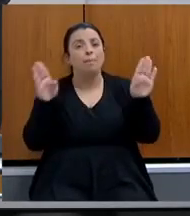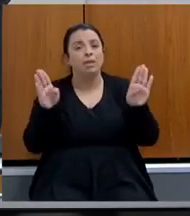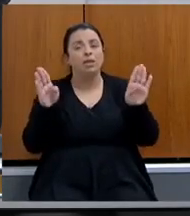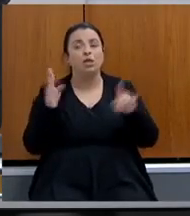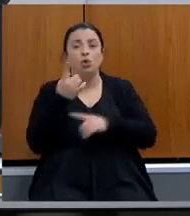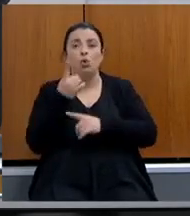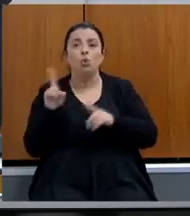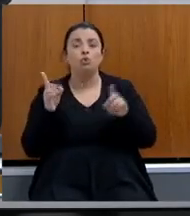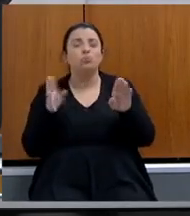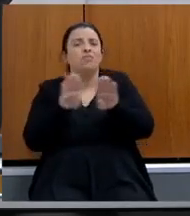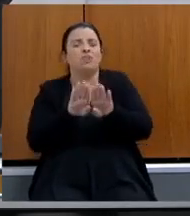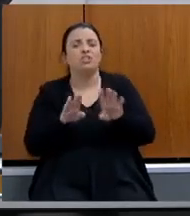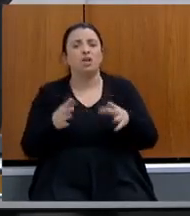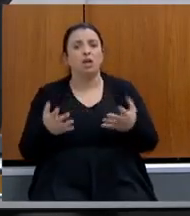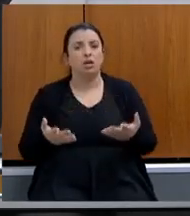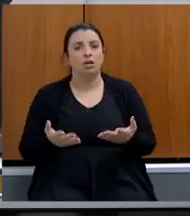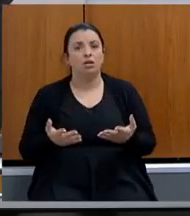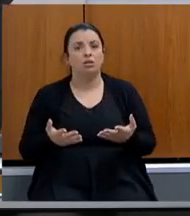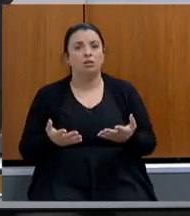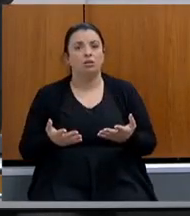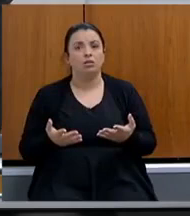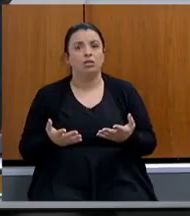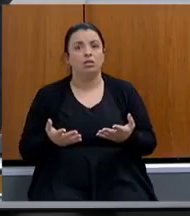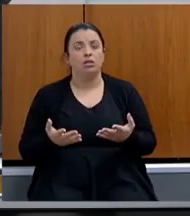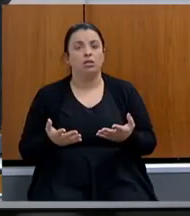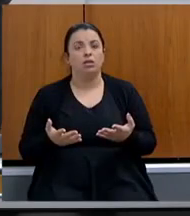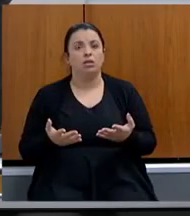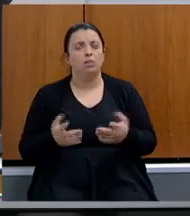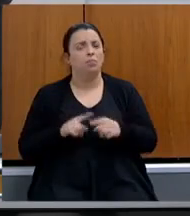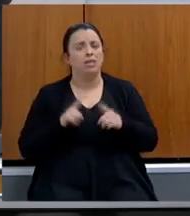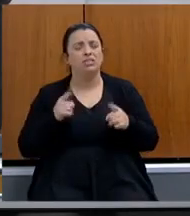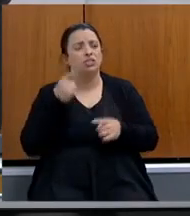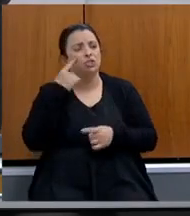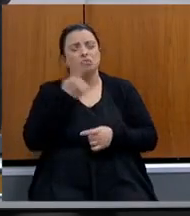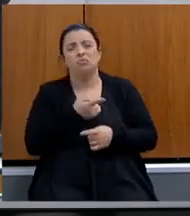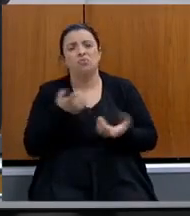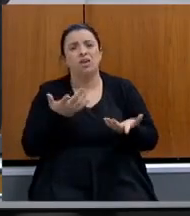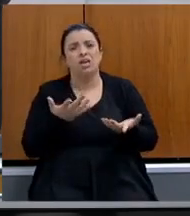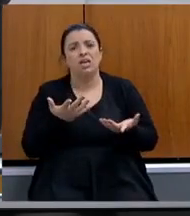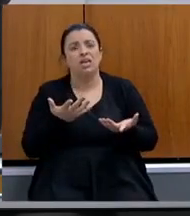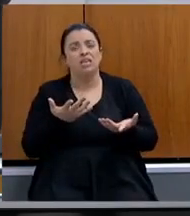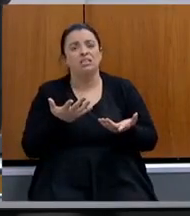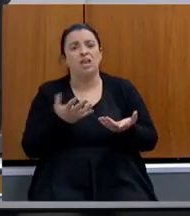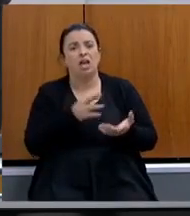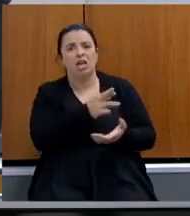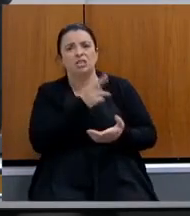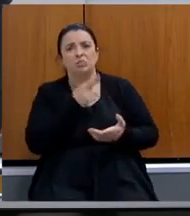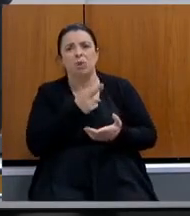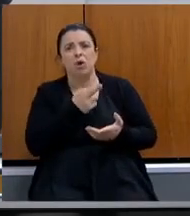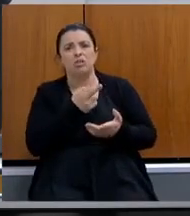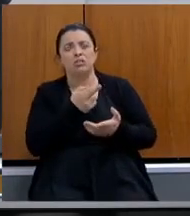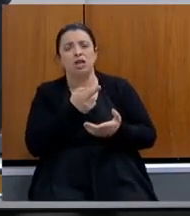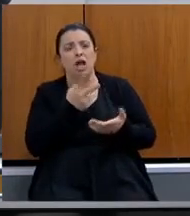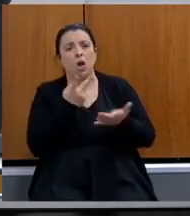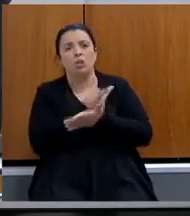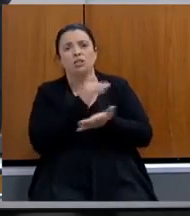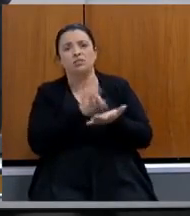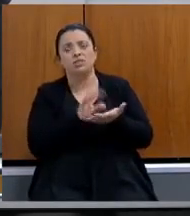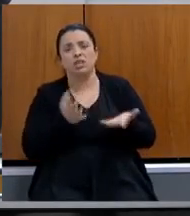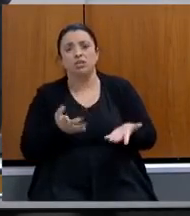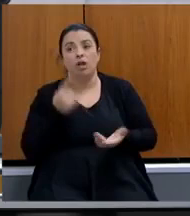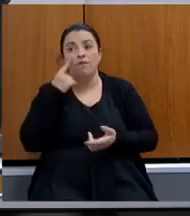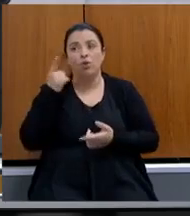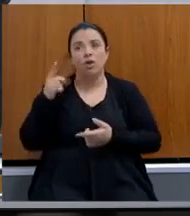a gente não vê esse resultado prático acontecendo em te ver aqui escolas privadas já